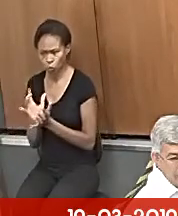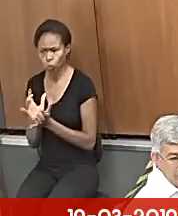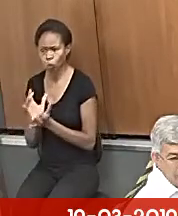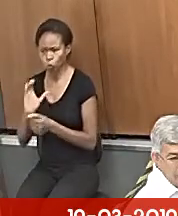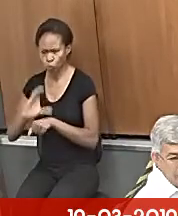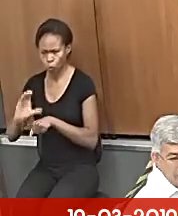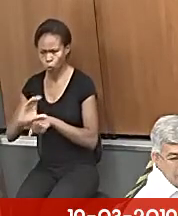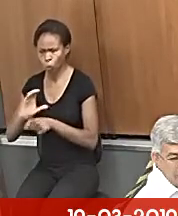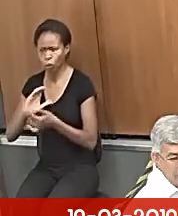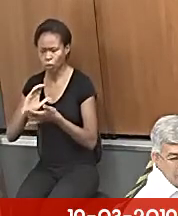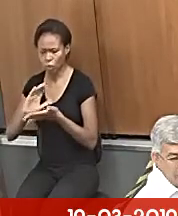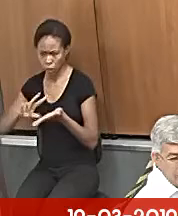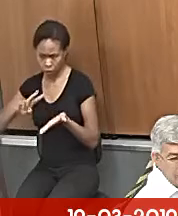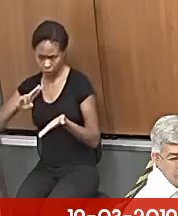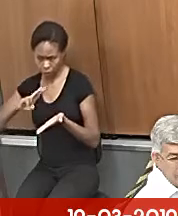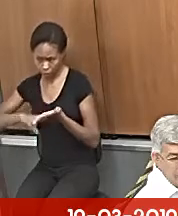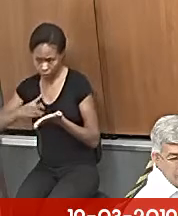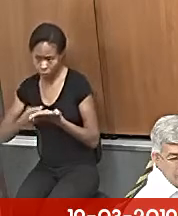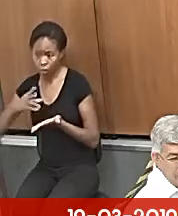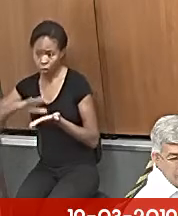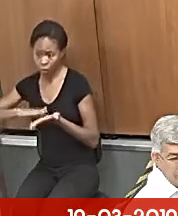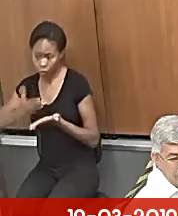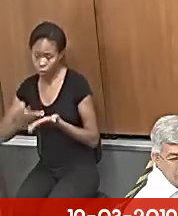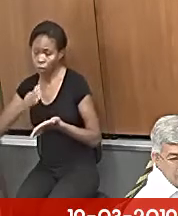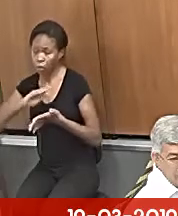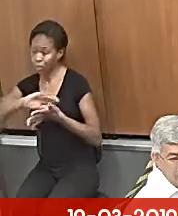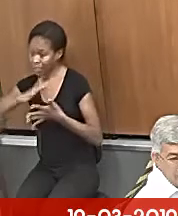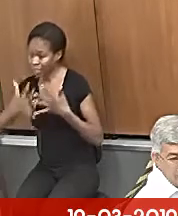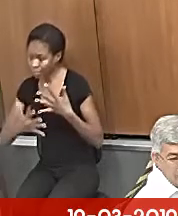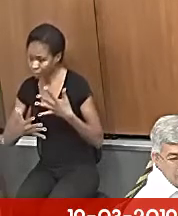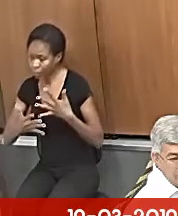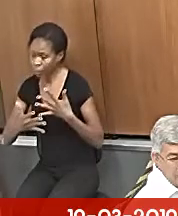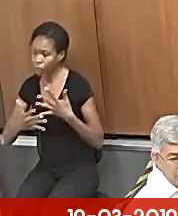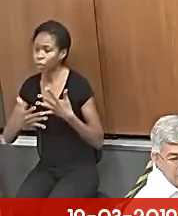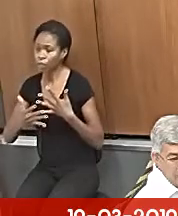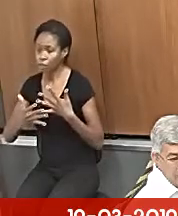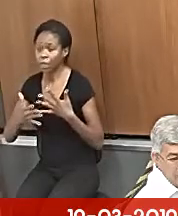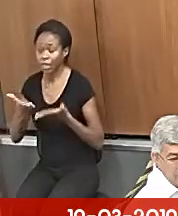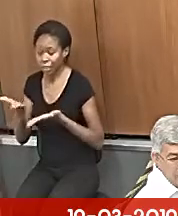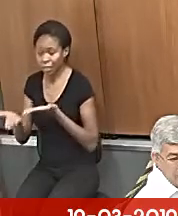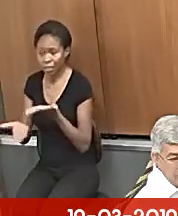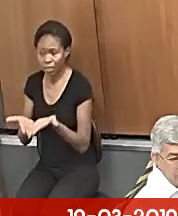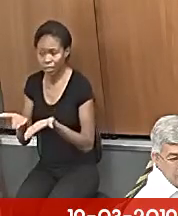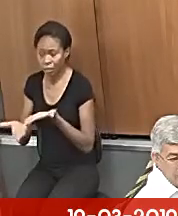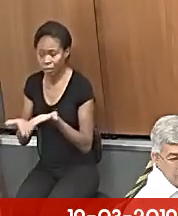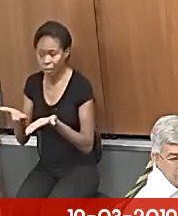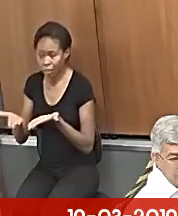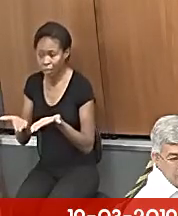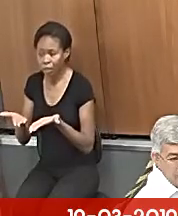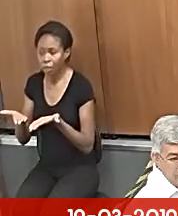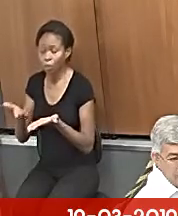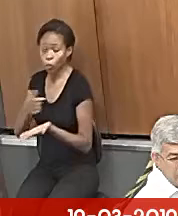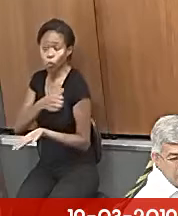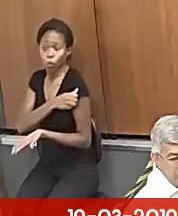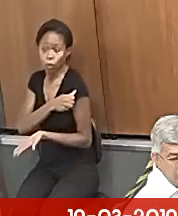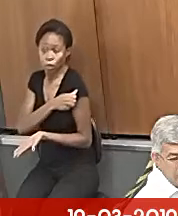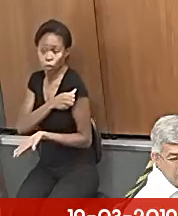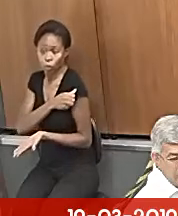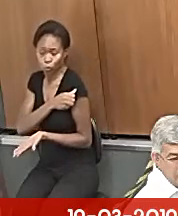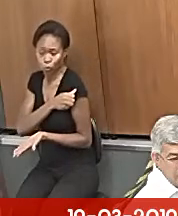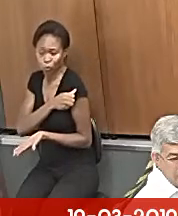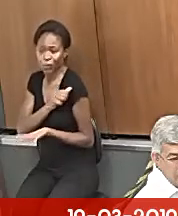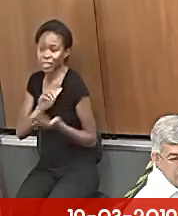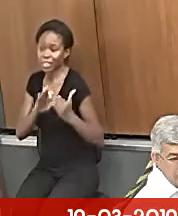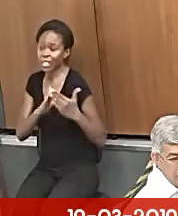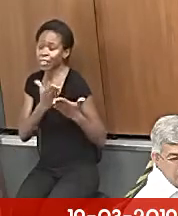formados em tradução e interpretação de libras é que vai atender o aluno lá na escola é comum é